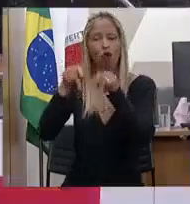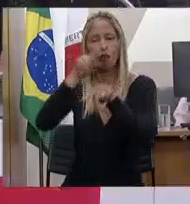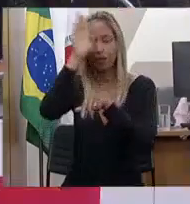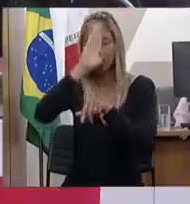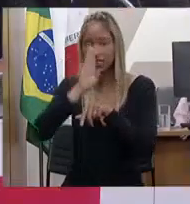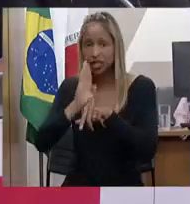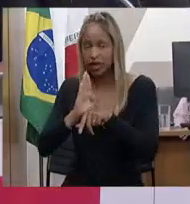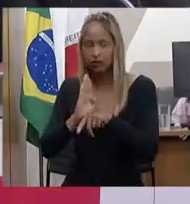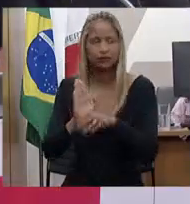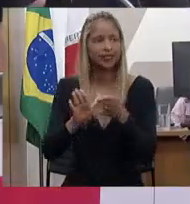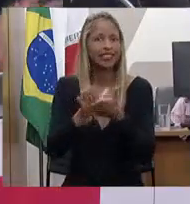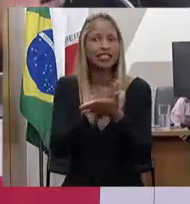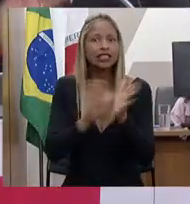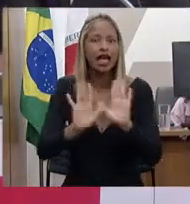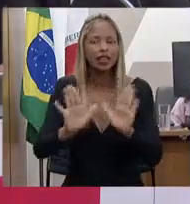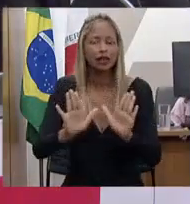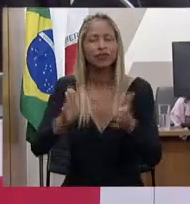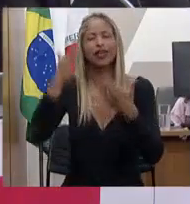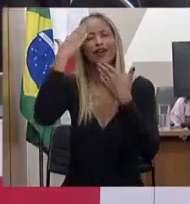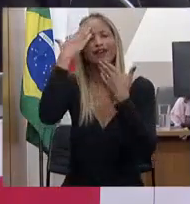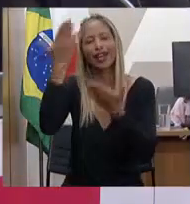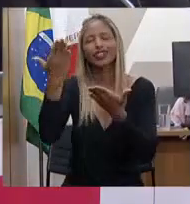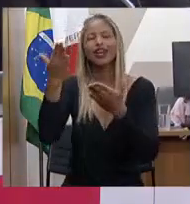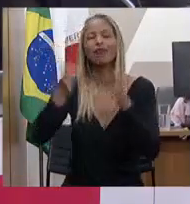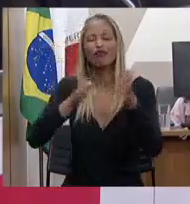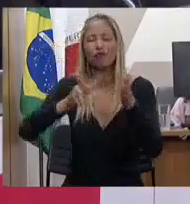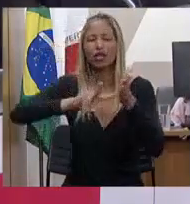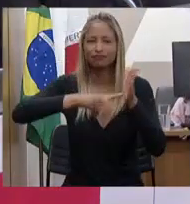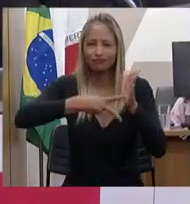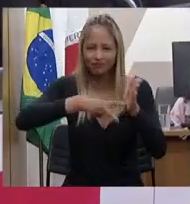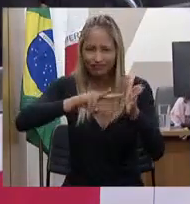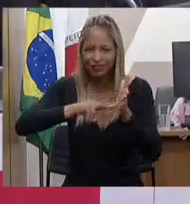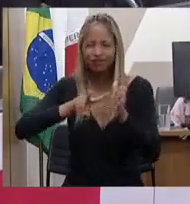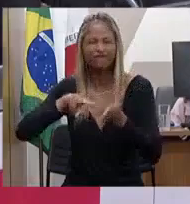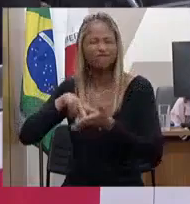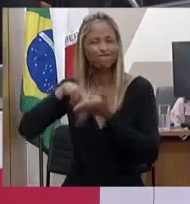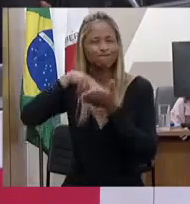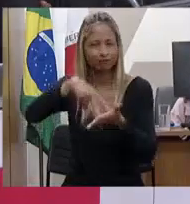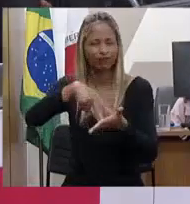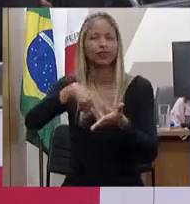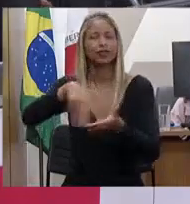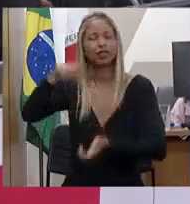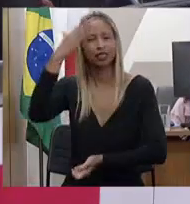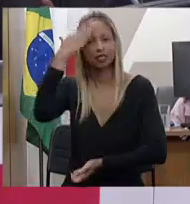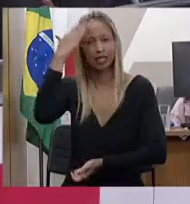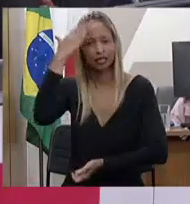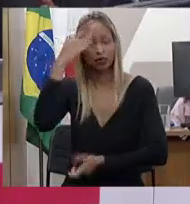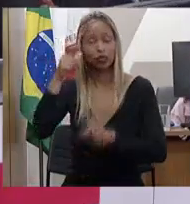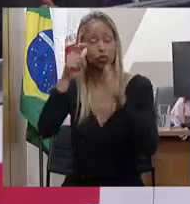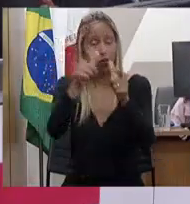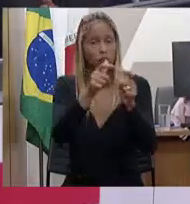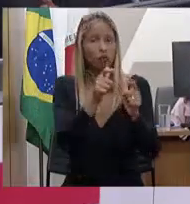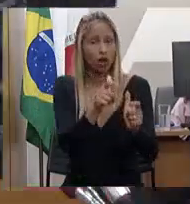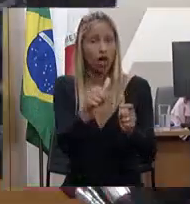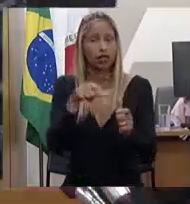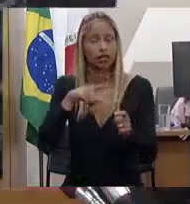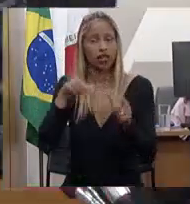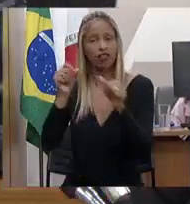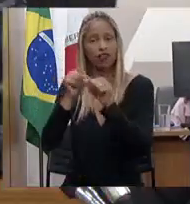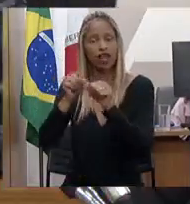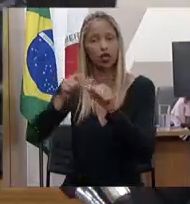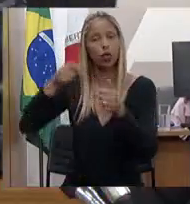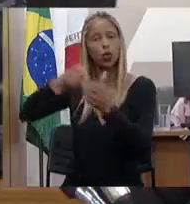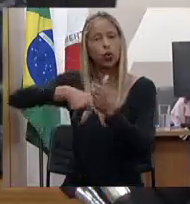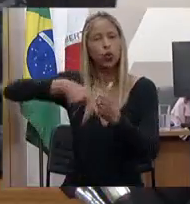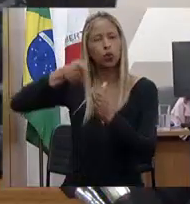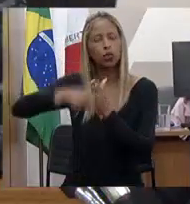não tinha absolutamente nada então a gratidão ao movimento sindical pela resistência por compreender o seu lugar e por ter feito a